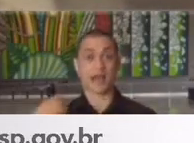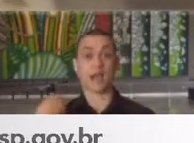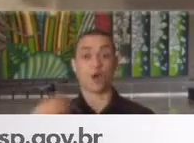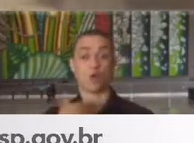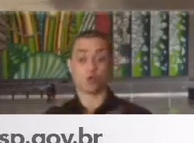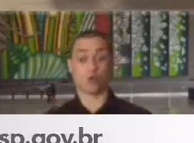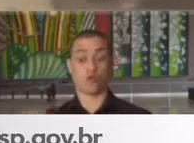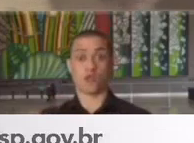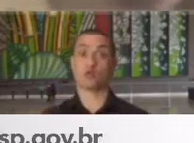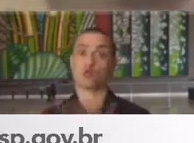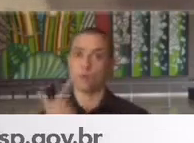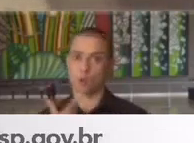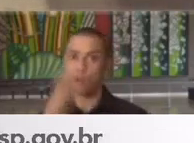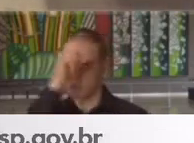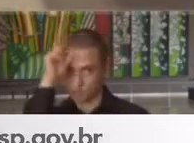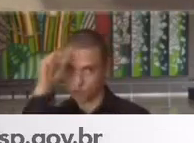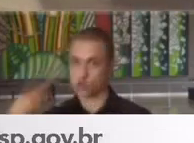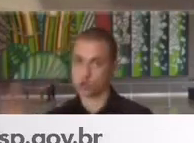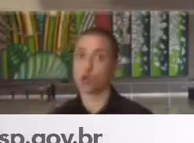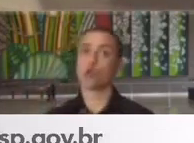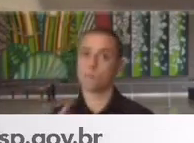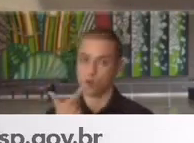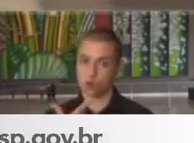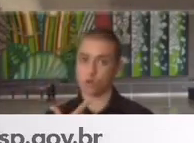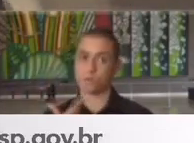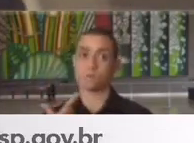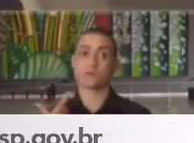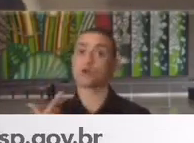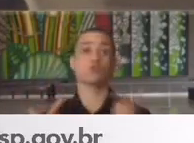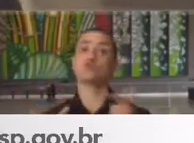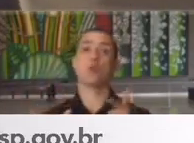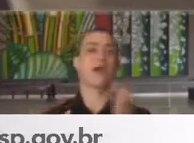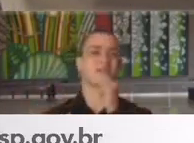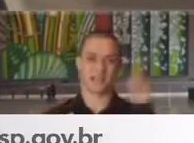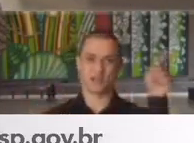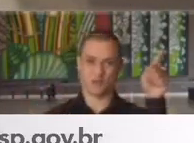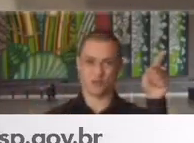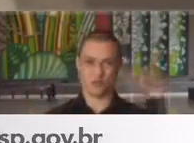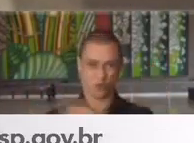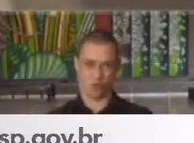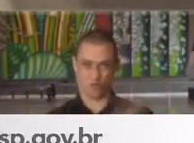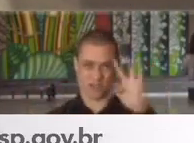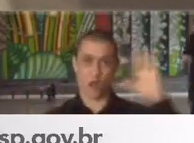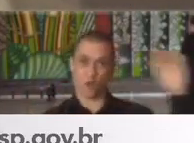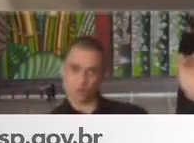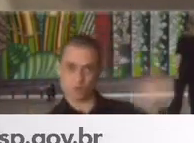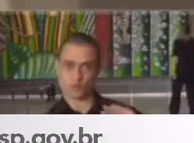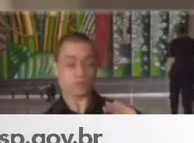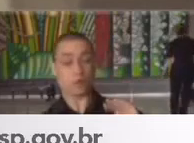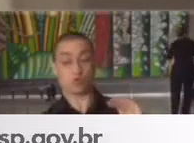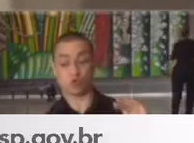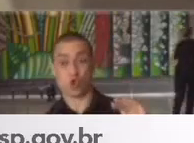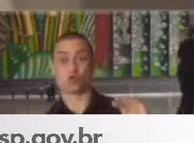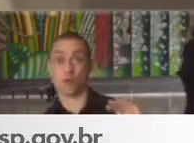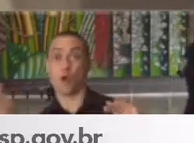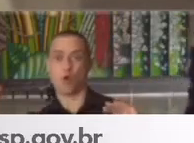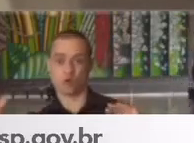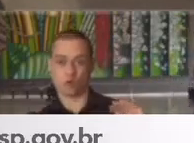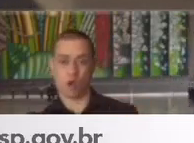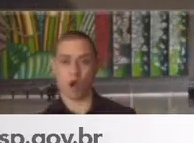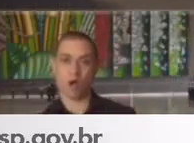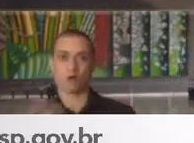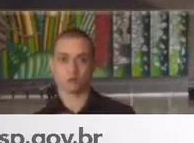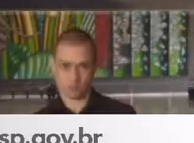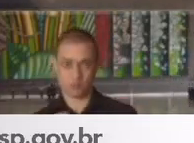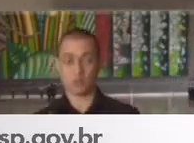próprio Estado e Prefeitura. Não existe, não é ainda esses que devem vir do governo federal. Vou